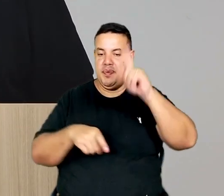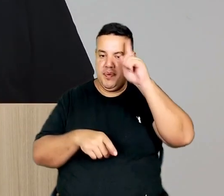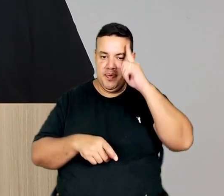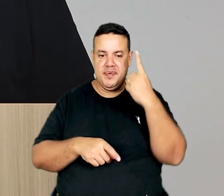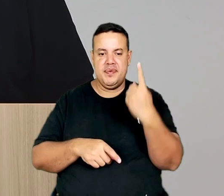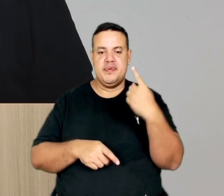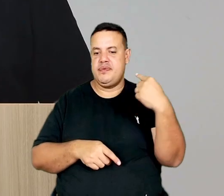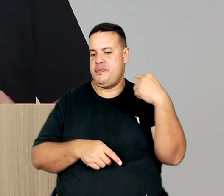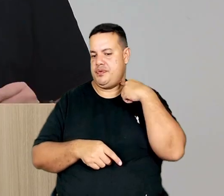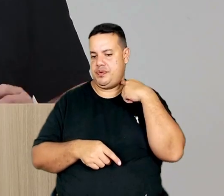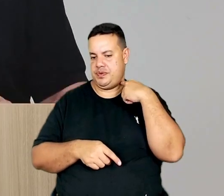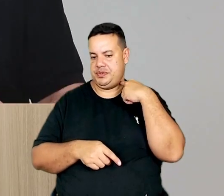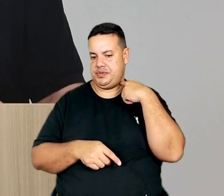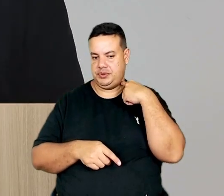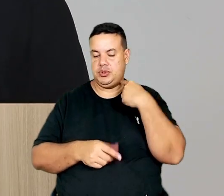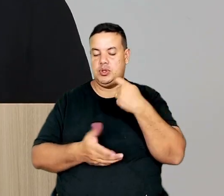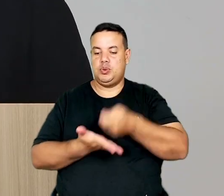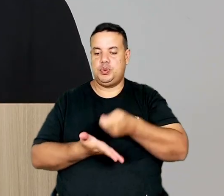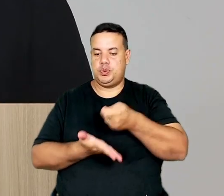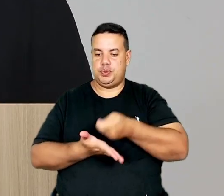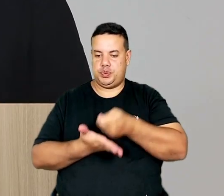ser obrigatoriamente